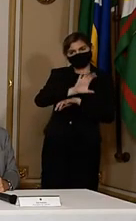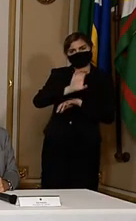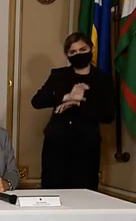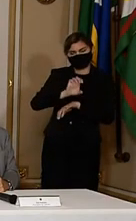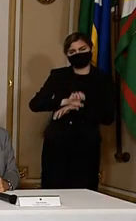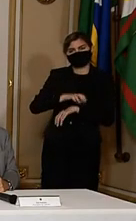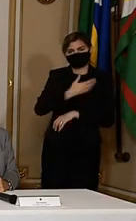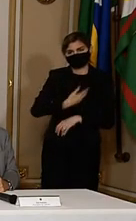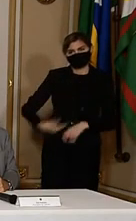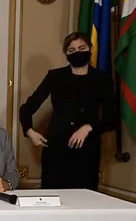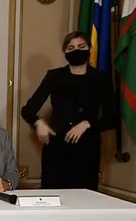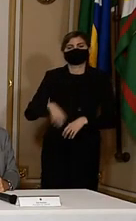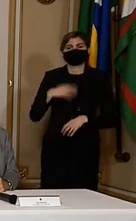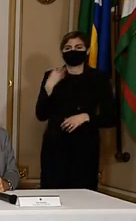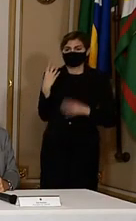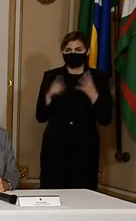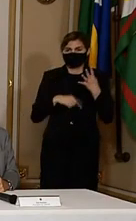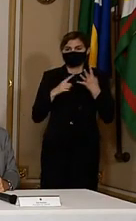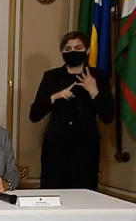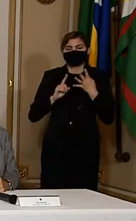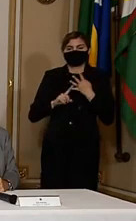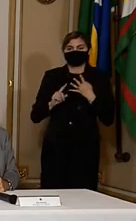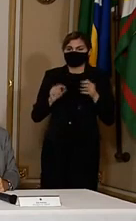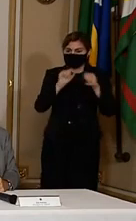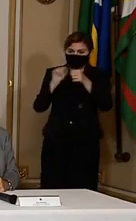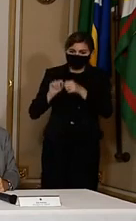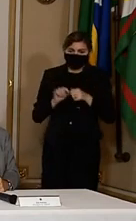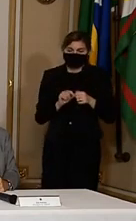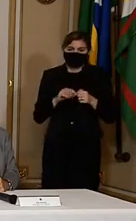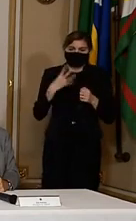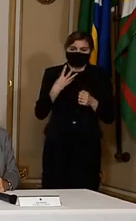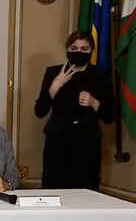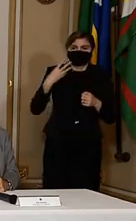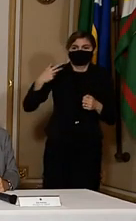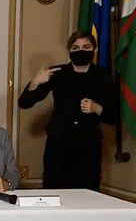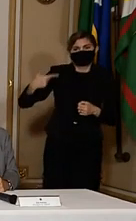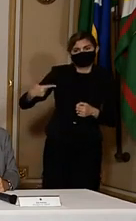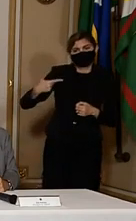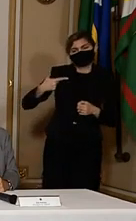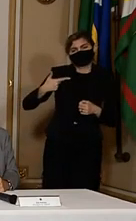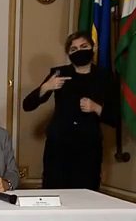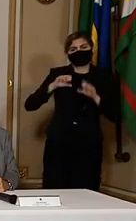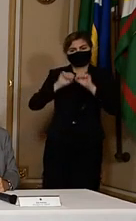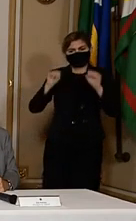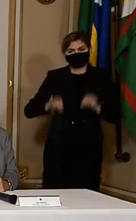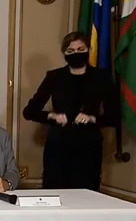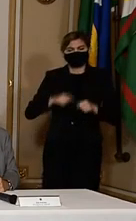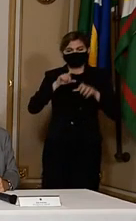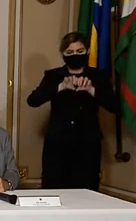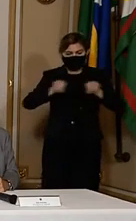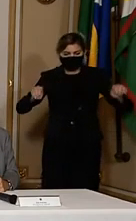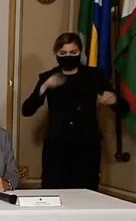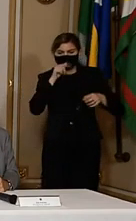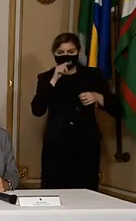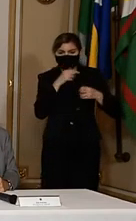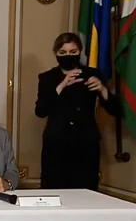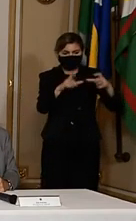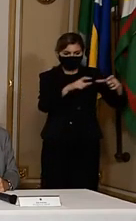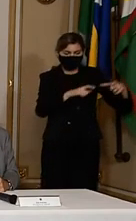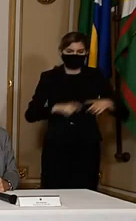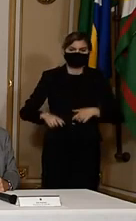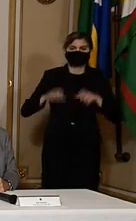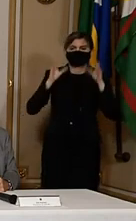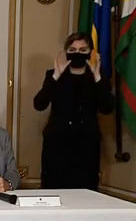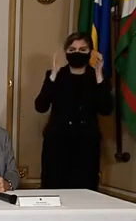Estado quarto implantação de 42 sistema de abastecimento de água em